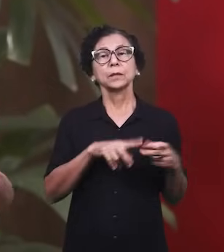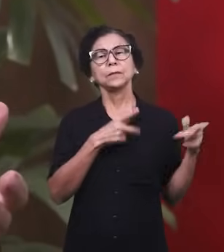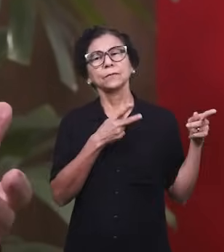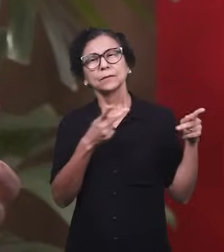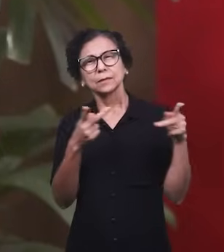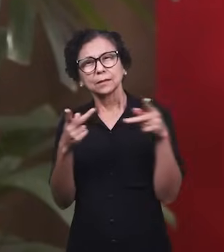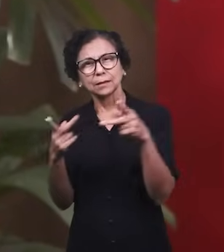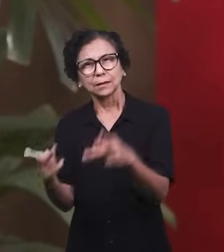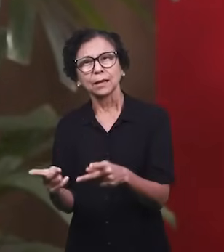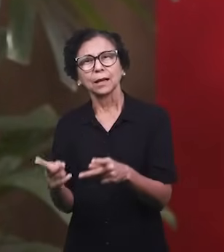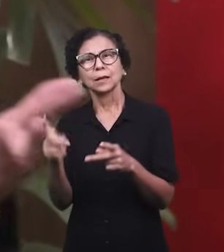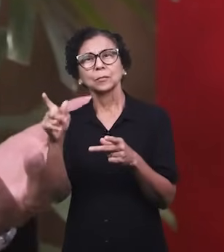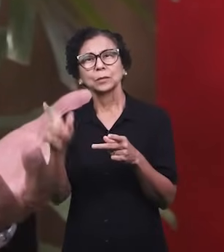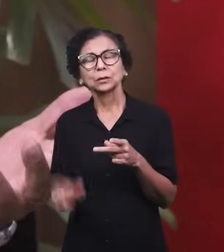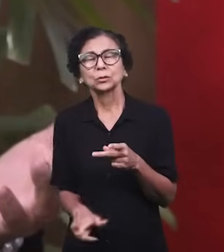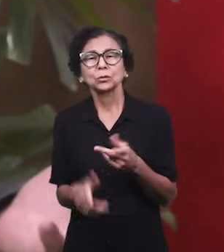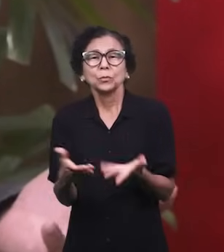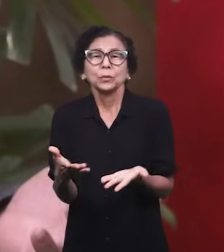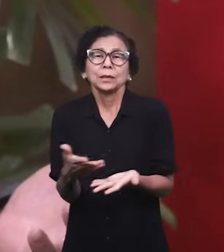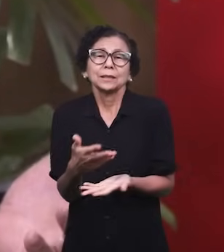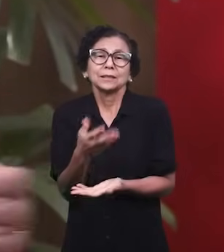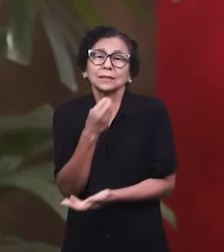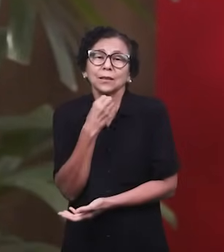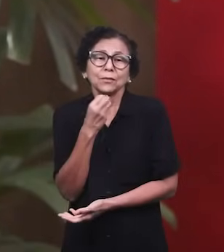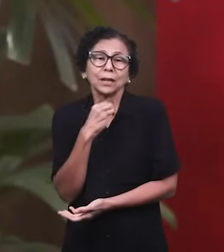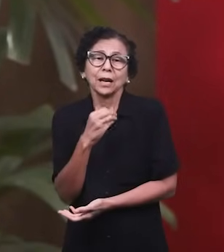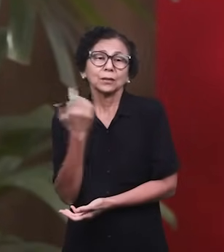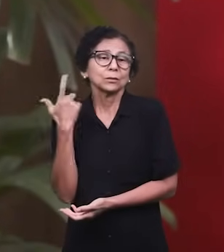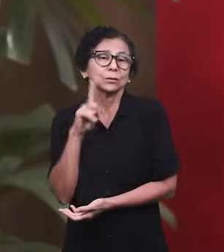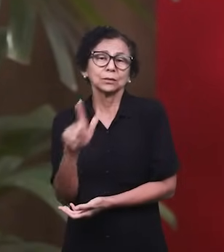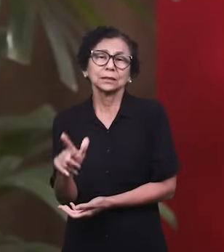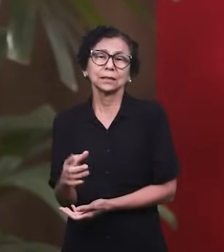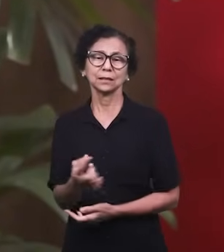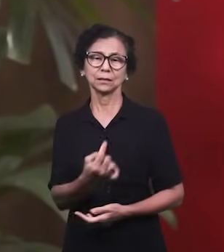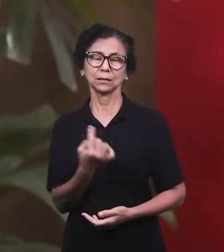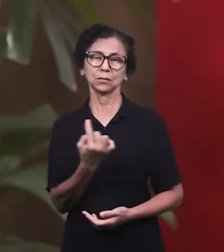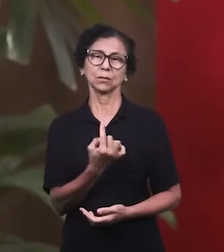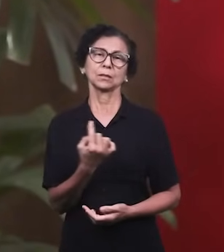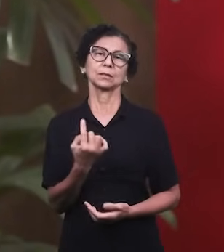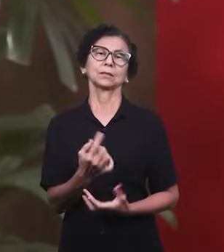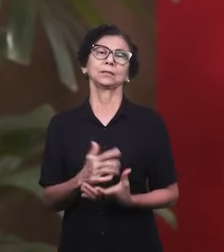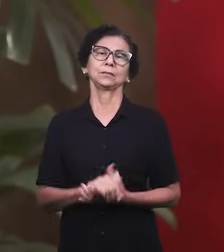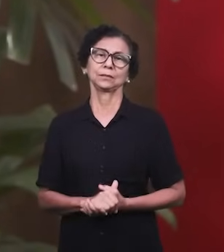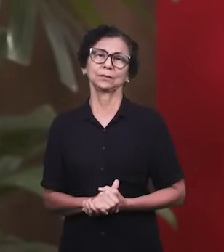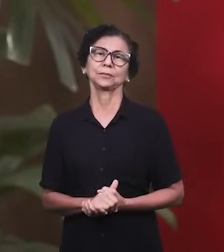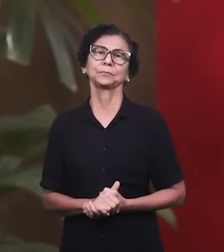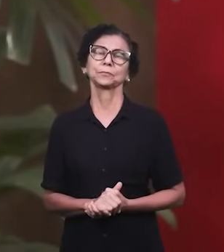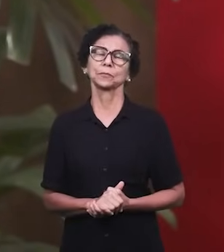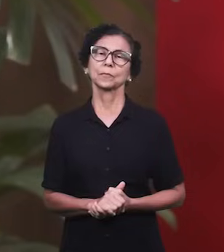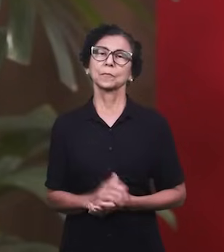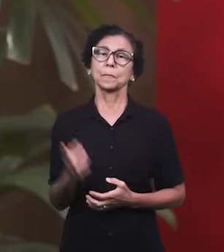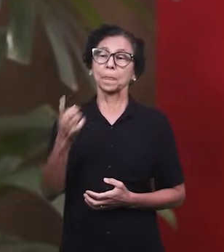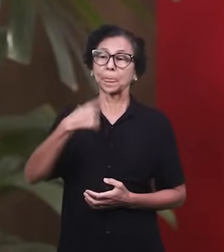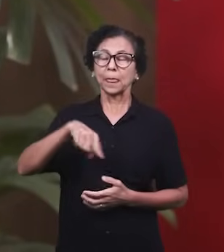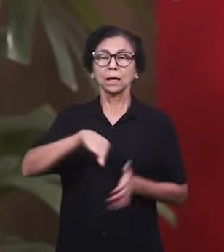busca dele, porque ele está sem força para fazer isso sozinho. Nós vamos fazer isso por ele e vamos fazer isso com ele. Então eu creio que, com relação a esse